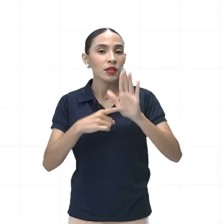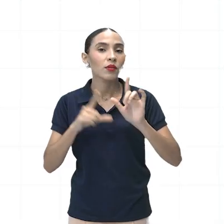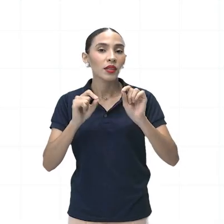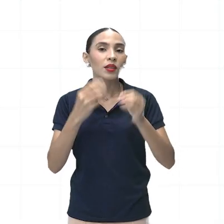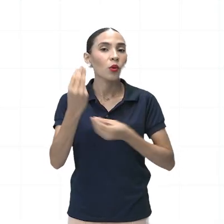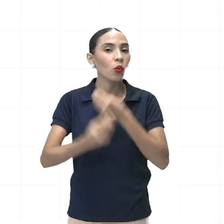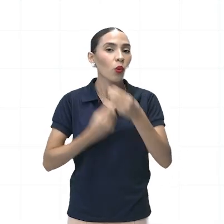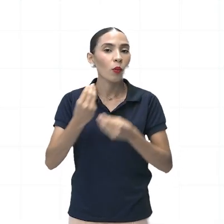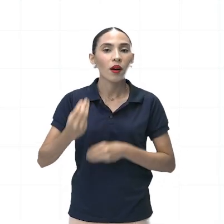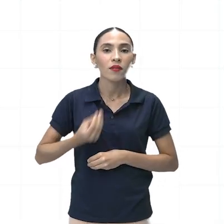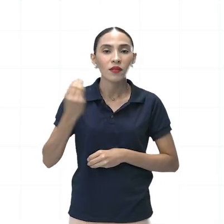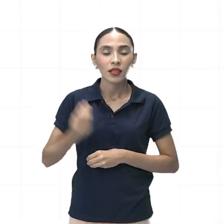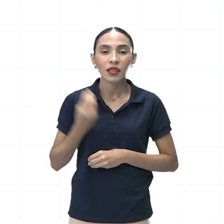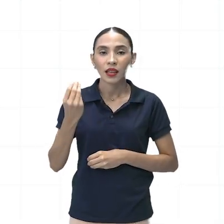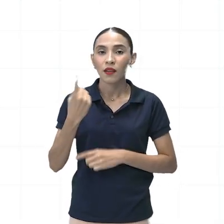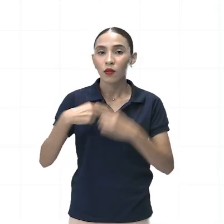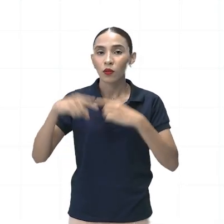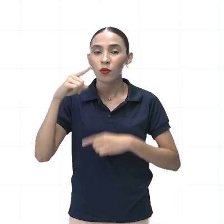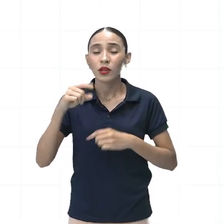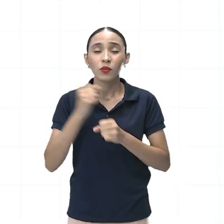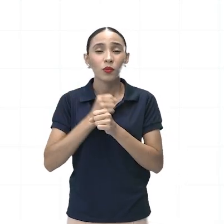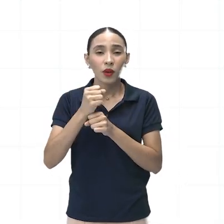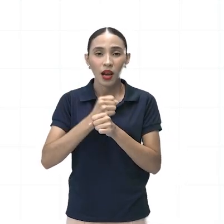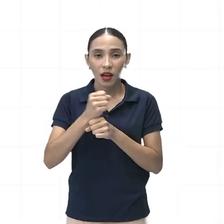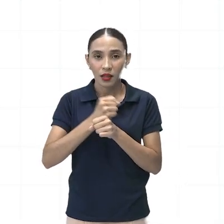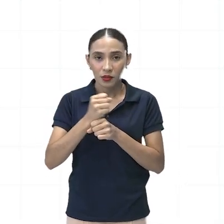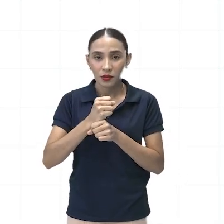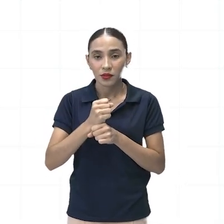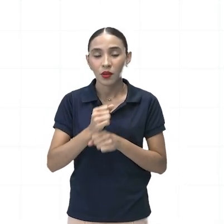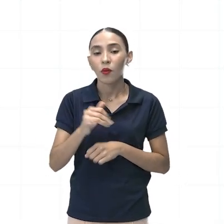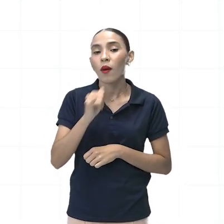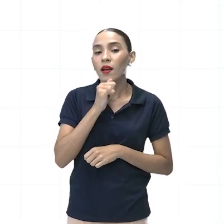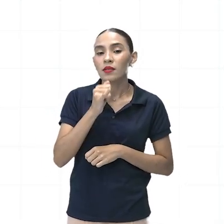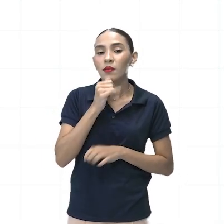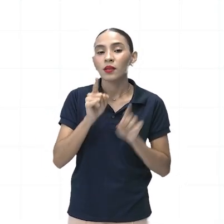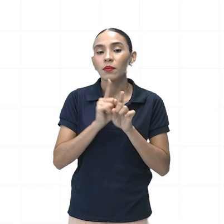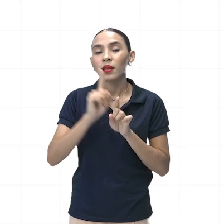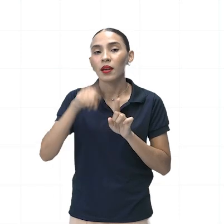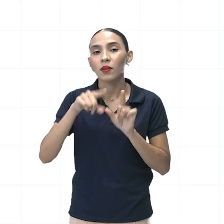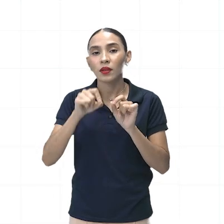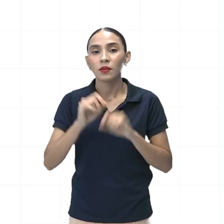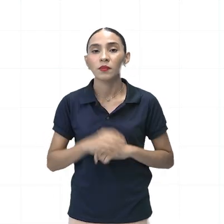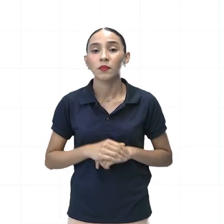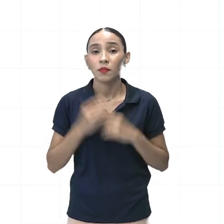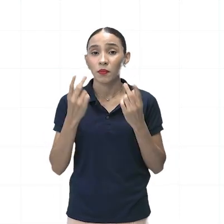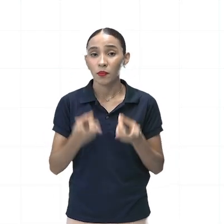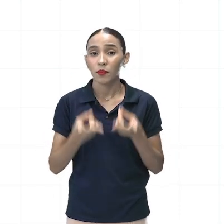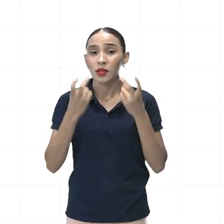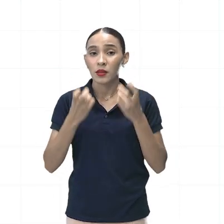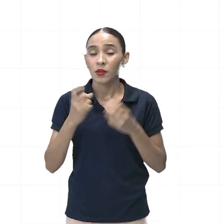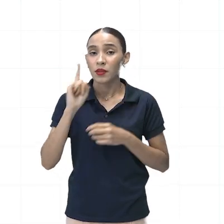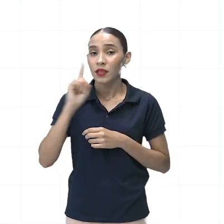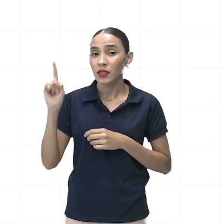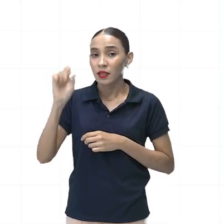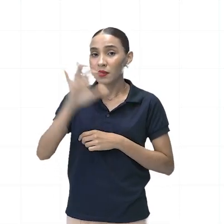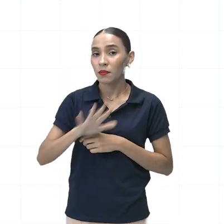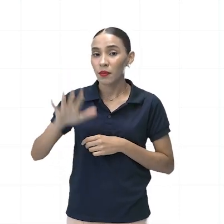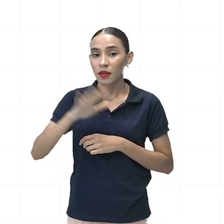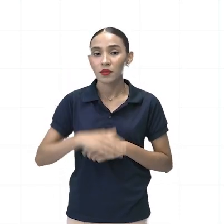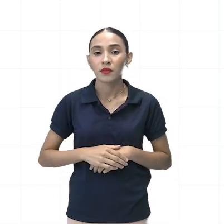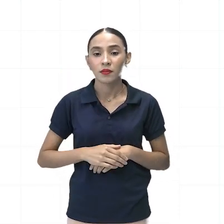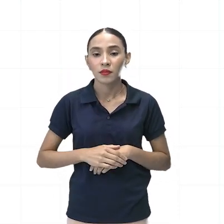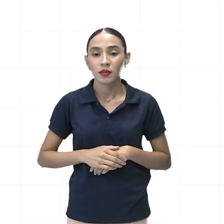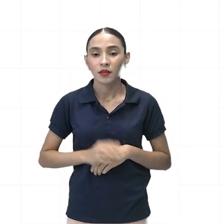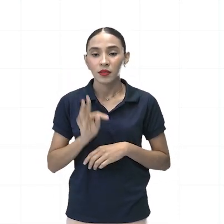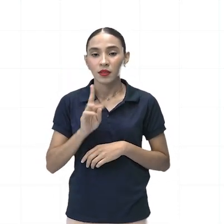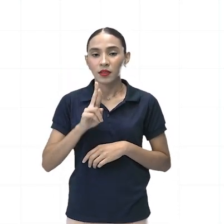como a vida foi evoluindo ao longo de milhões de anos. Um exemplo é esse que nós podemos observar na nossa imagem, são os